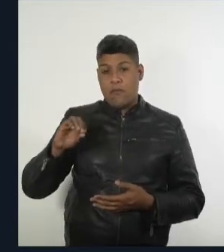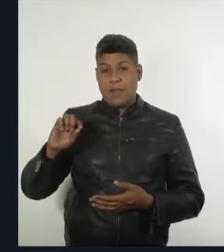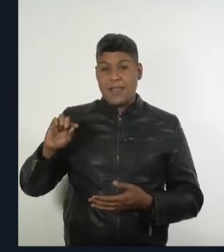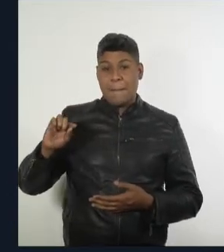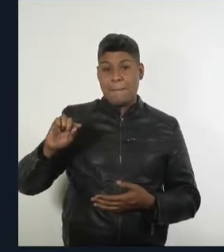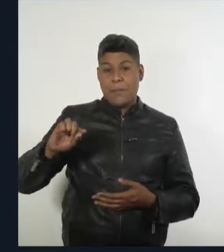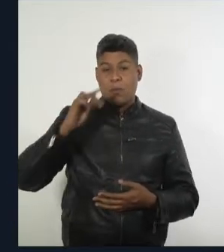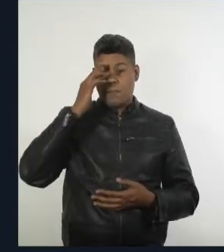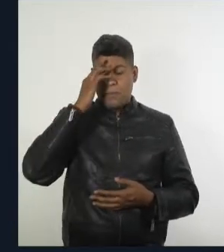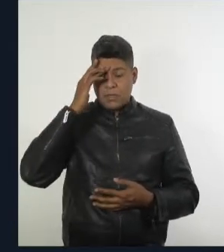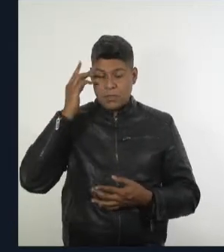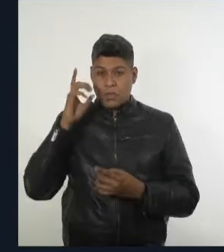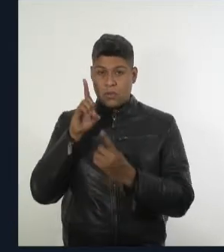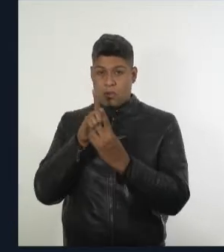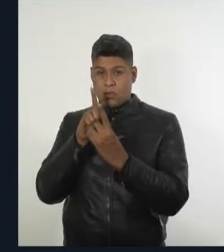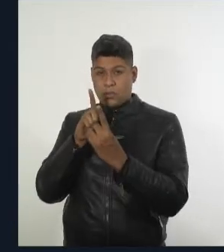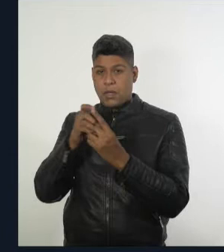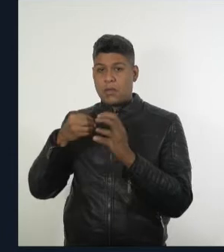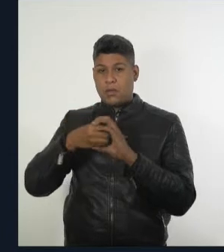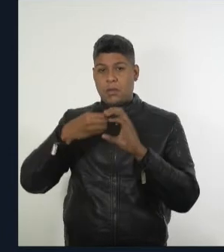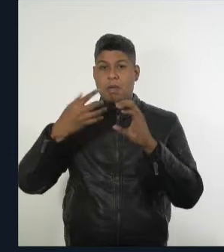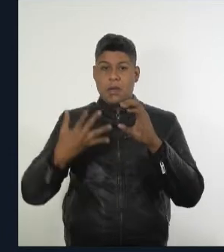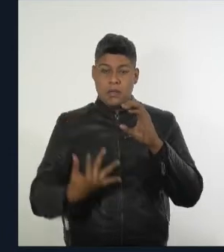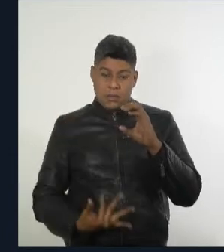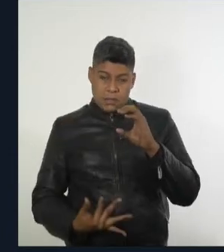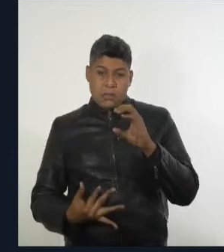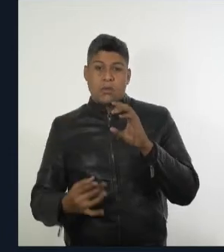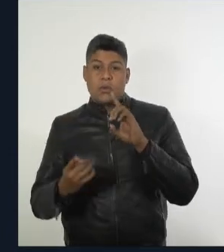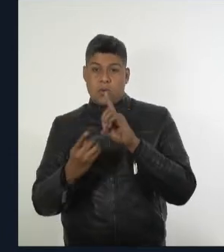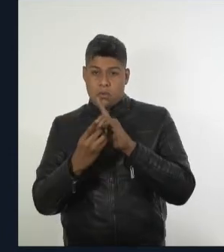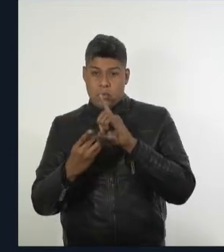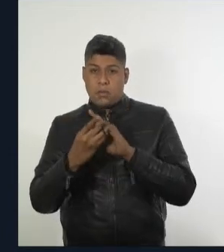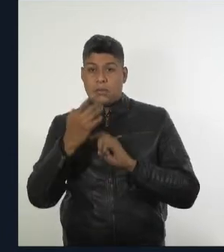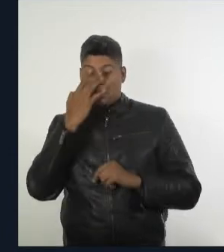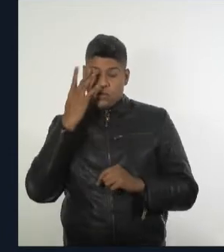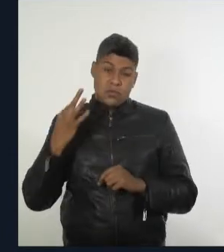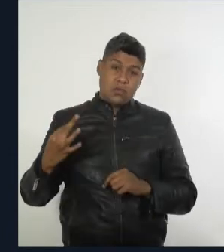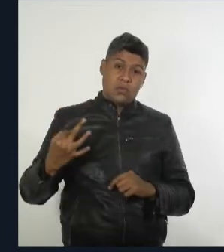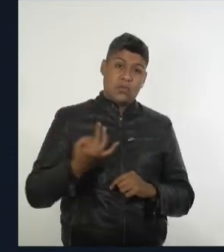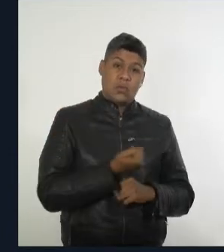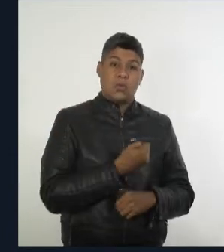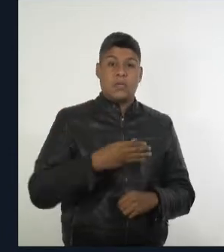690.088 pessoas. Aqui com a característica de que a gente aborda pessoas de toda a